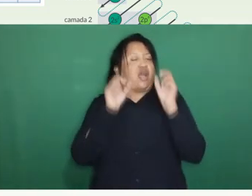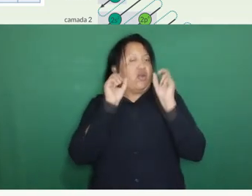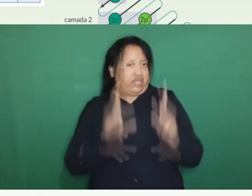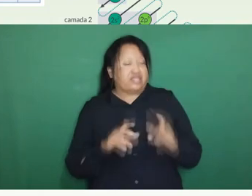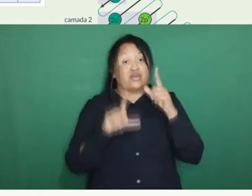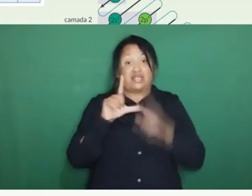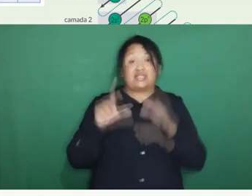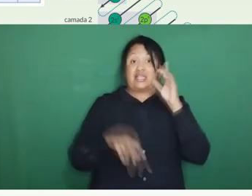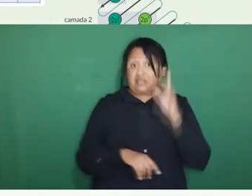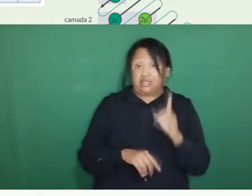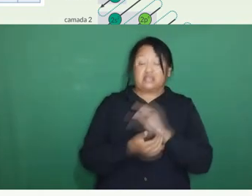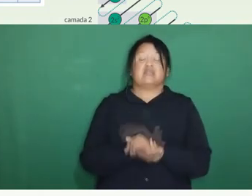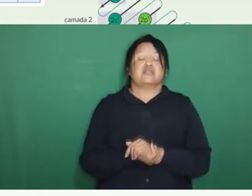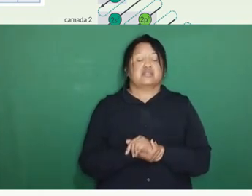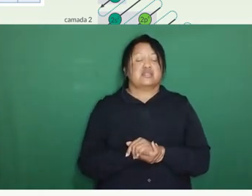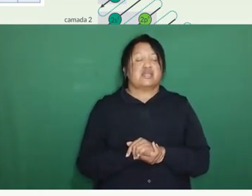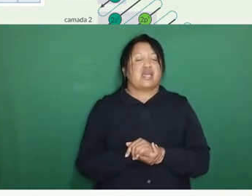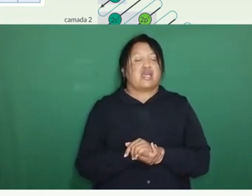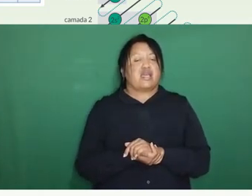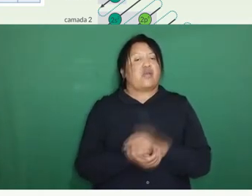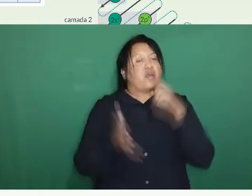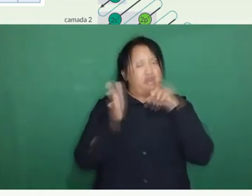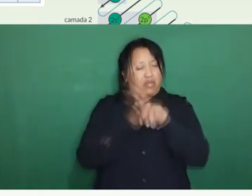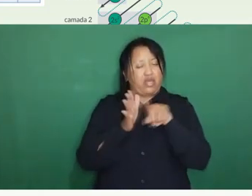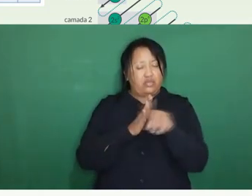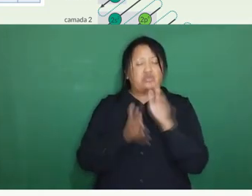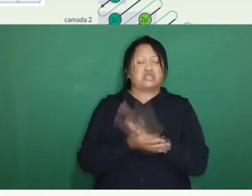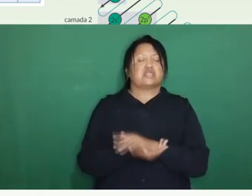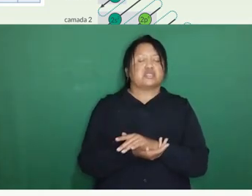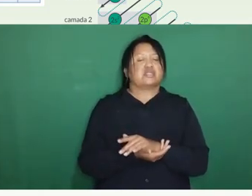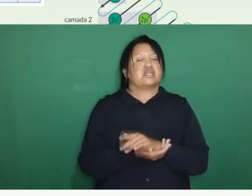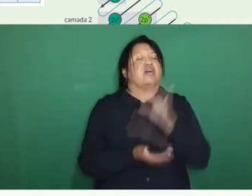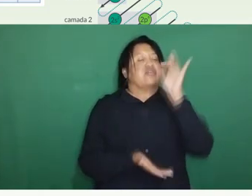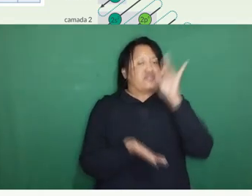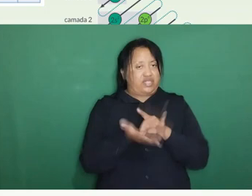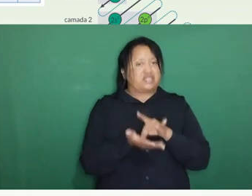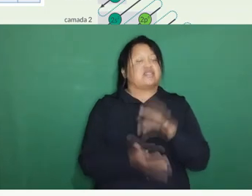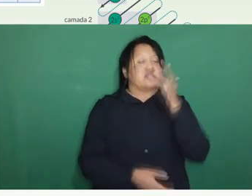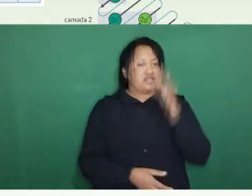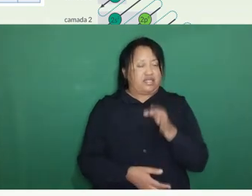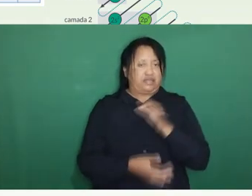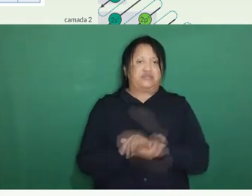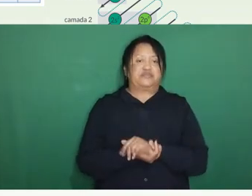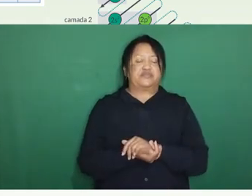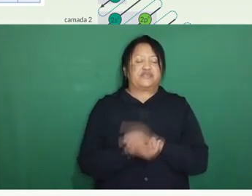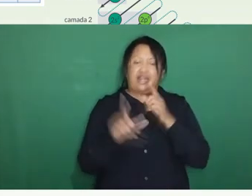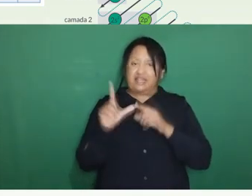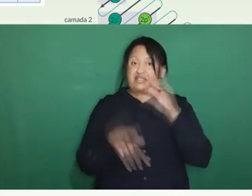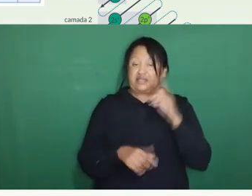correta então a letra D é uma afirmativa né alternativa verdadeira